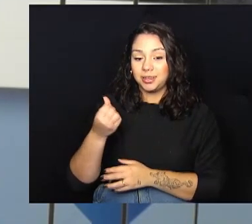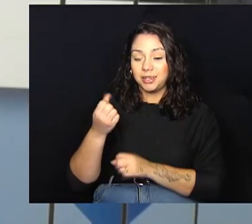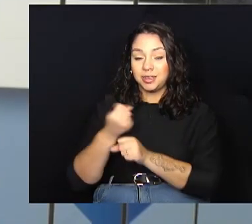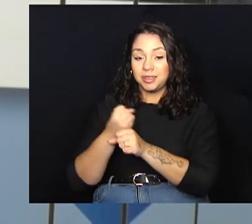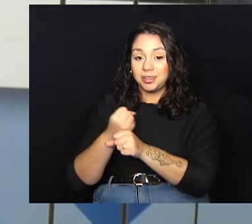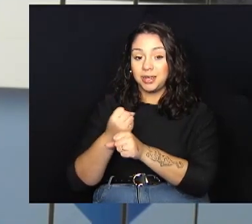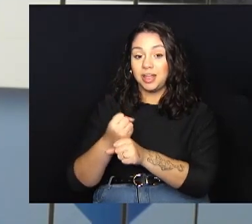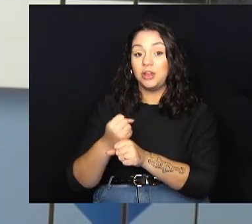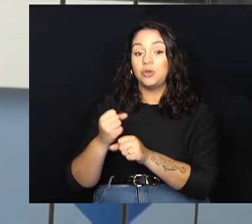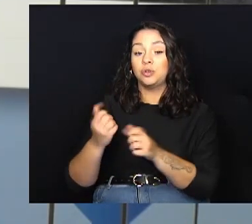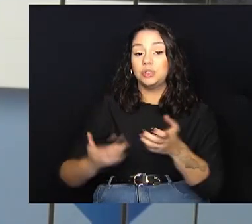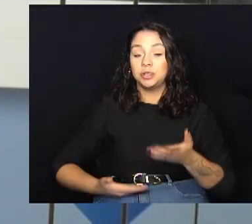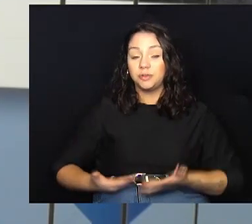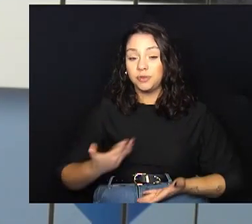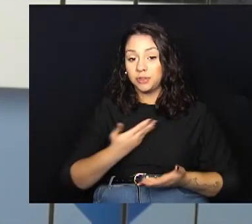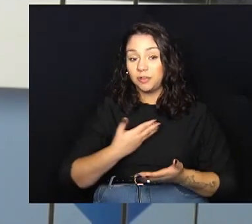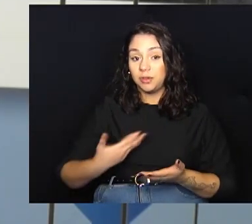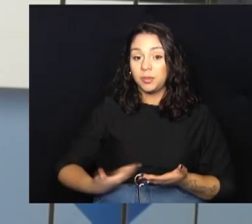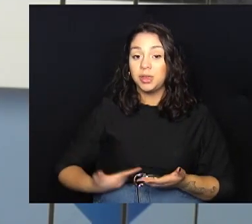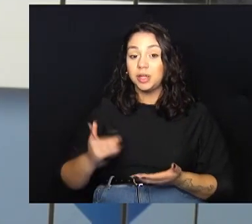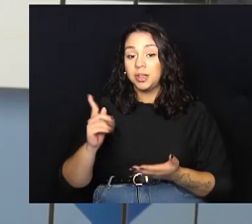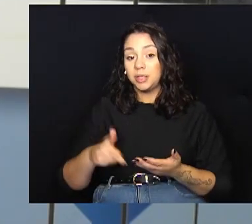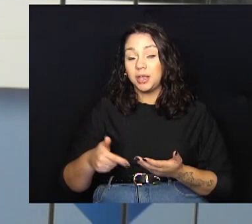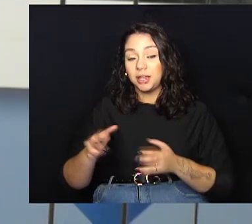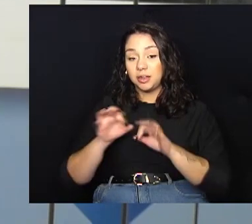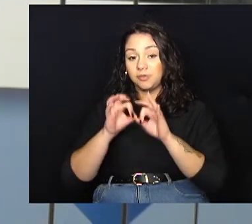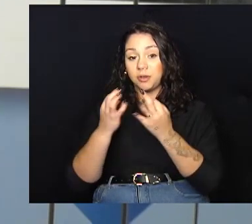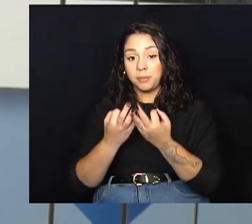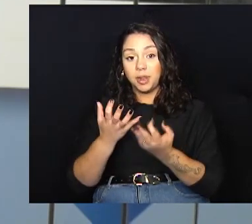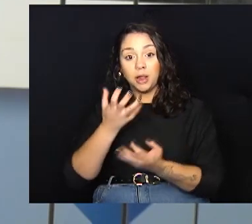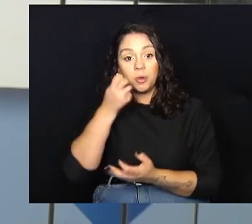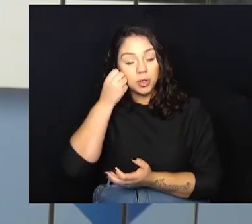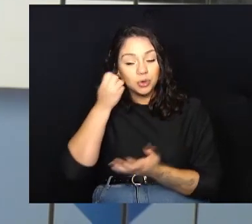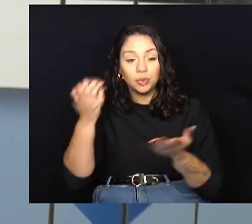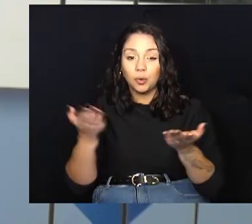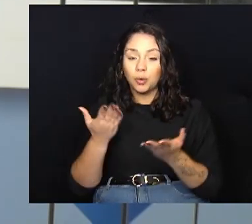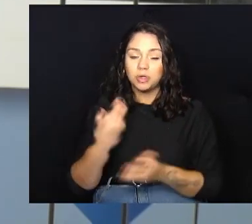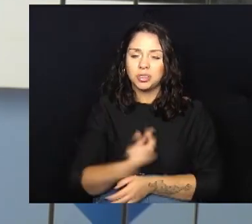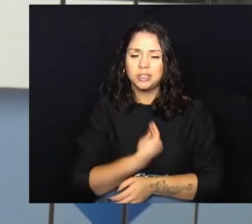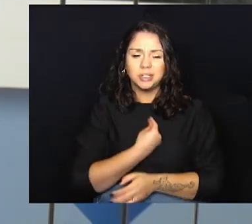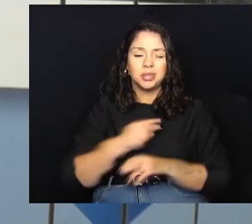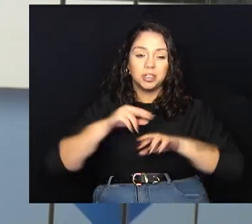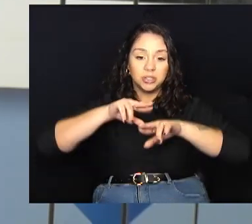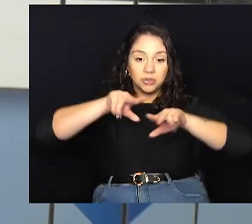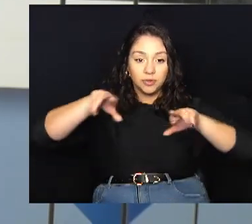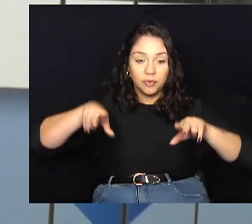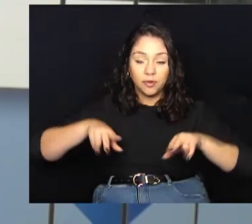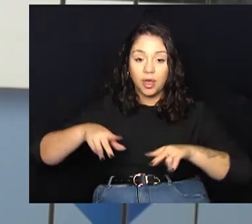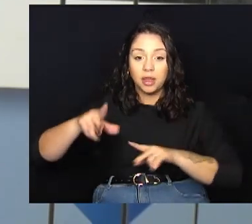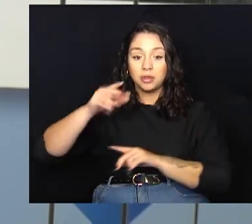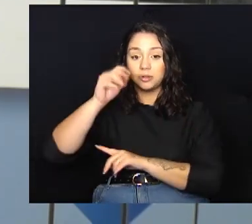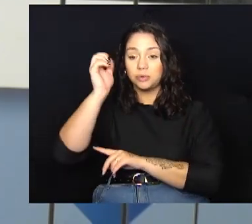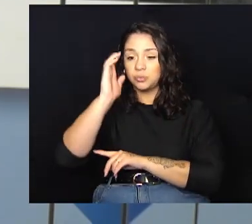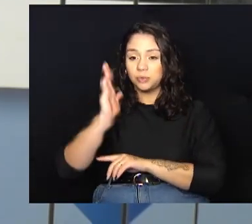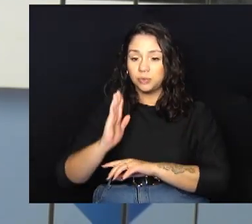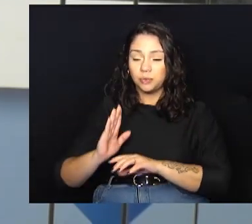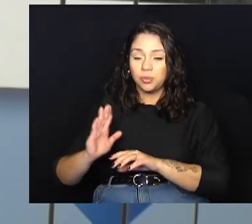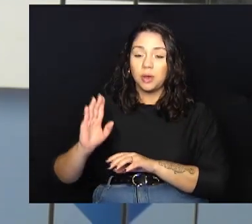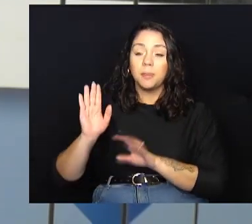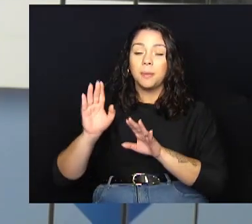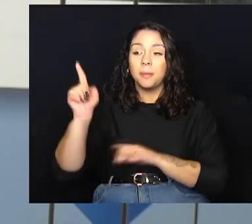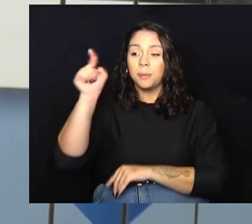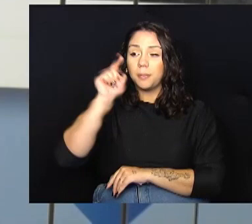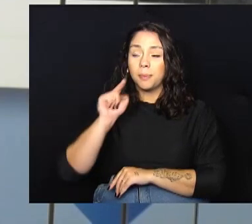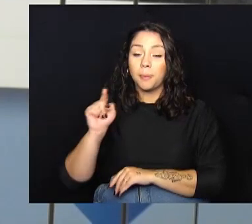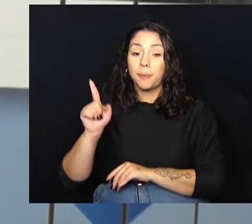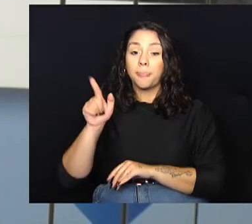família acolhedora ele é Pioneiro aqui na cidade de Campinas hoje existem em várias partes do país mas essa ação foi